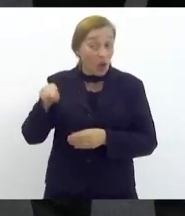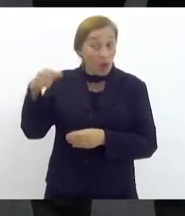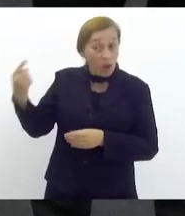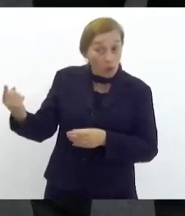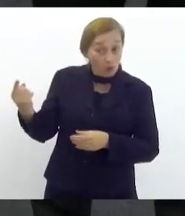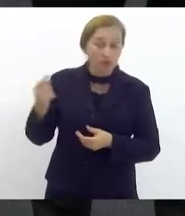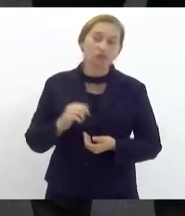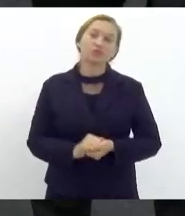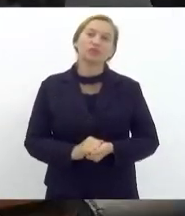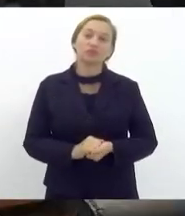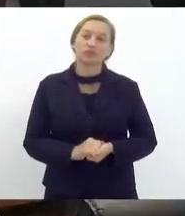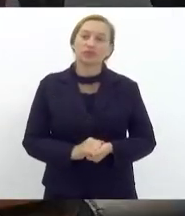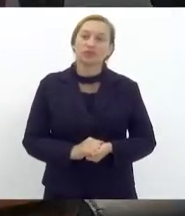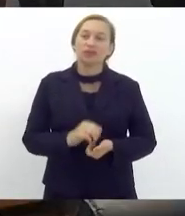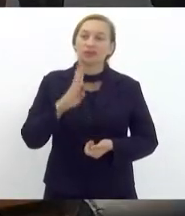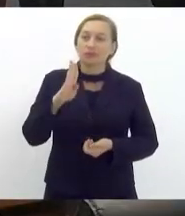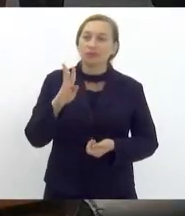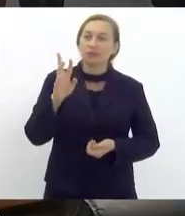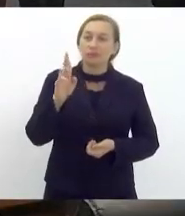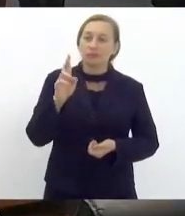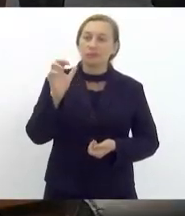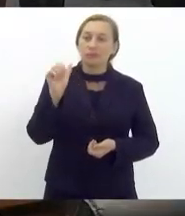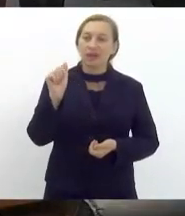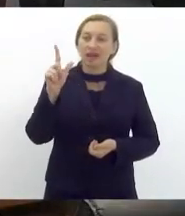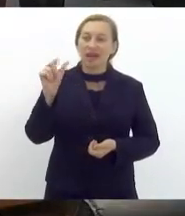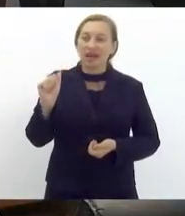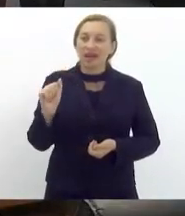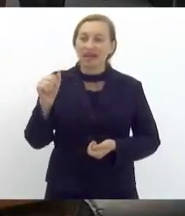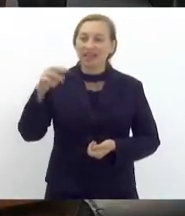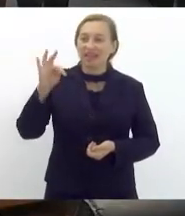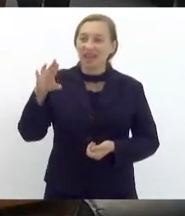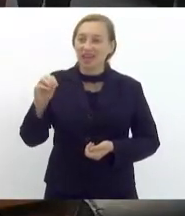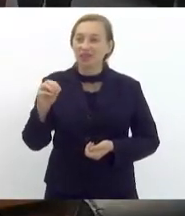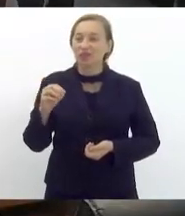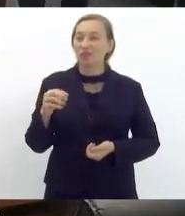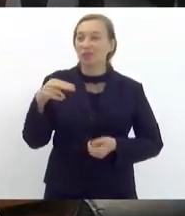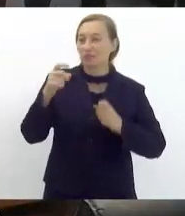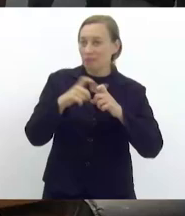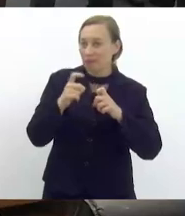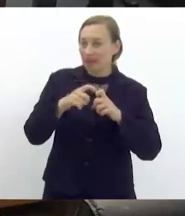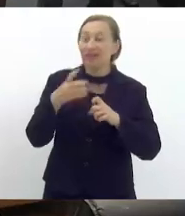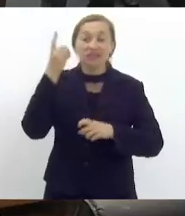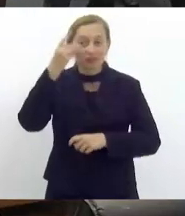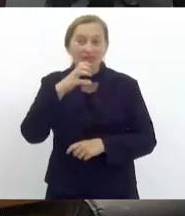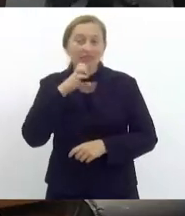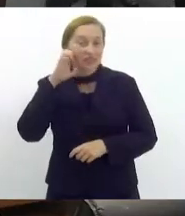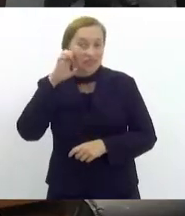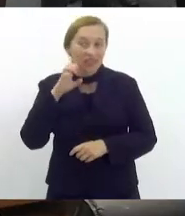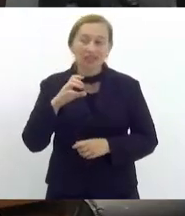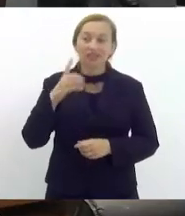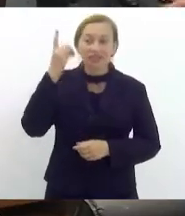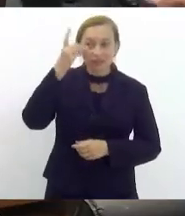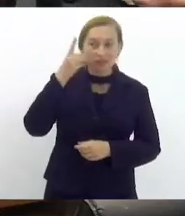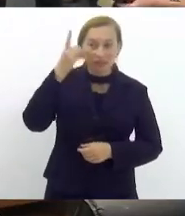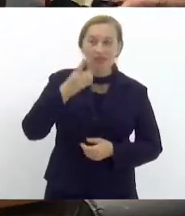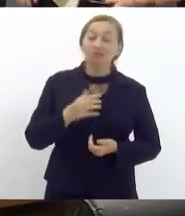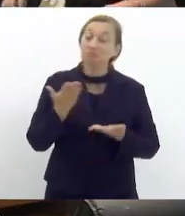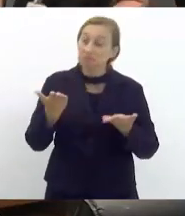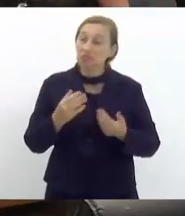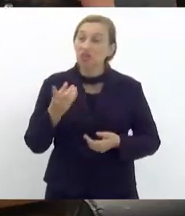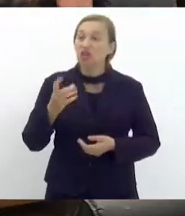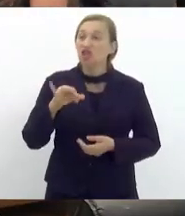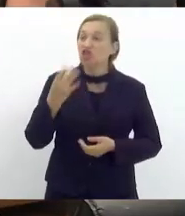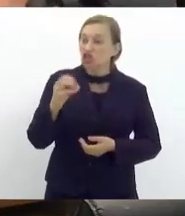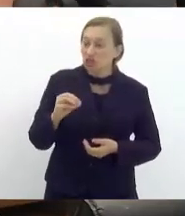Braga Neto é o Braga Neto médico Deputado Deputado A Érica já tinha pedido Deputado Chico mas Deputado Érica como